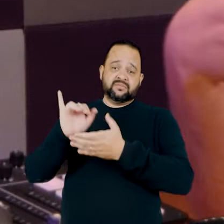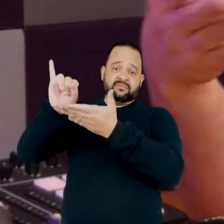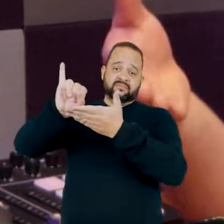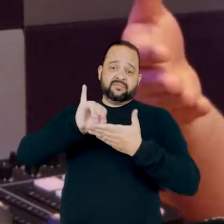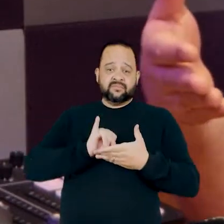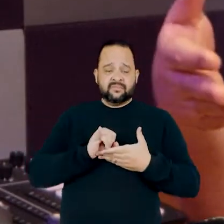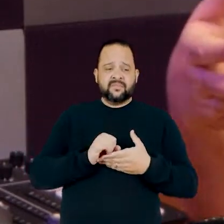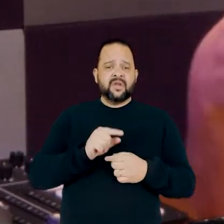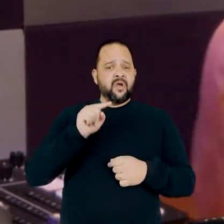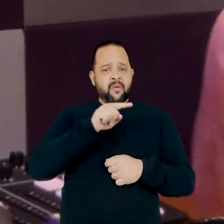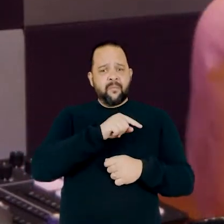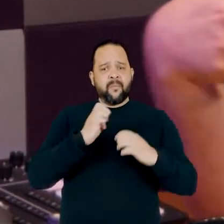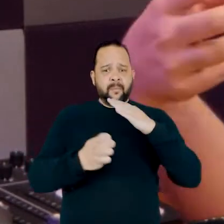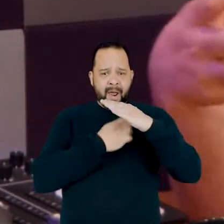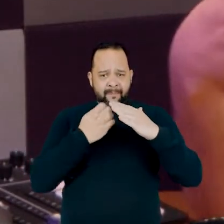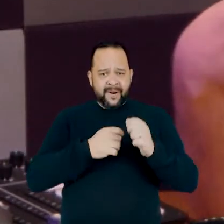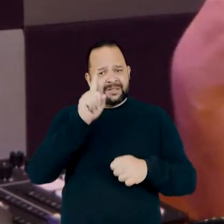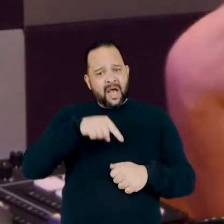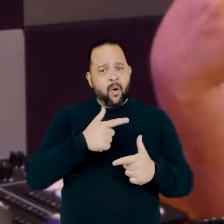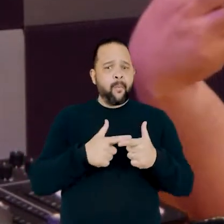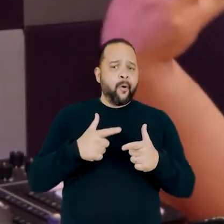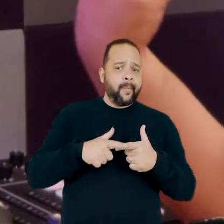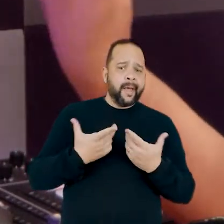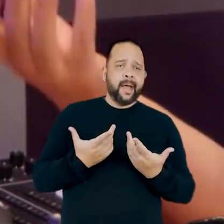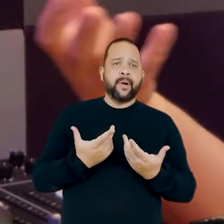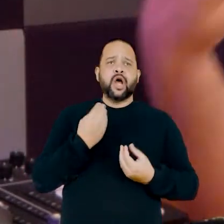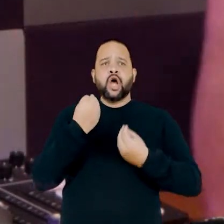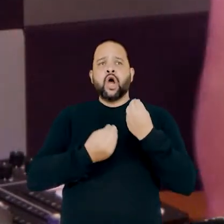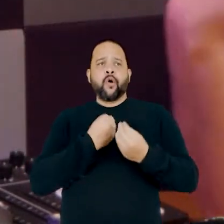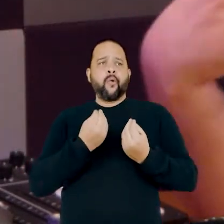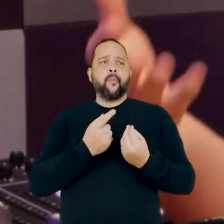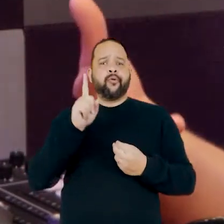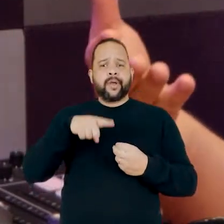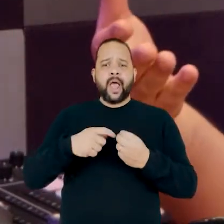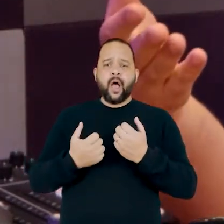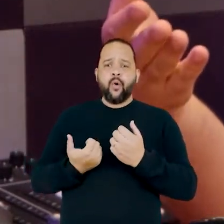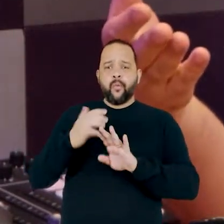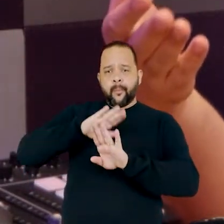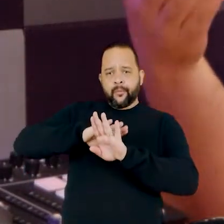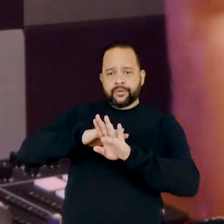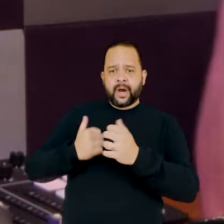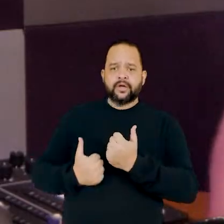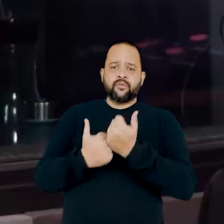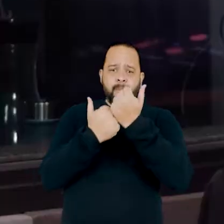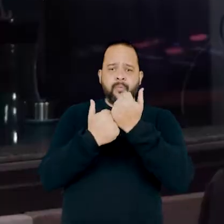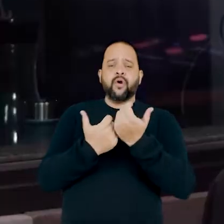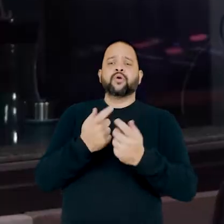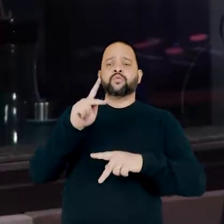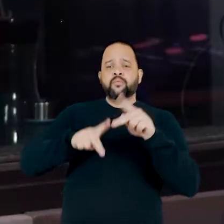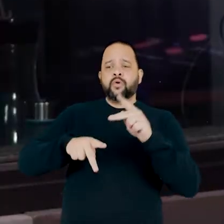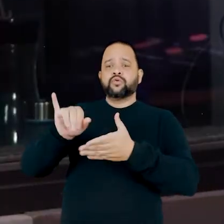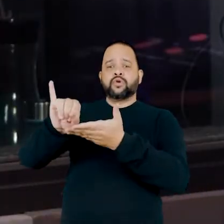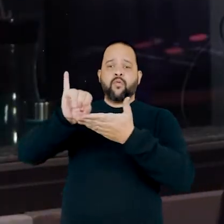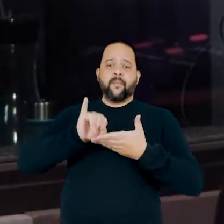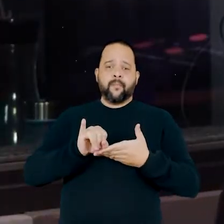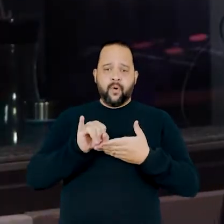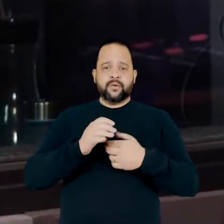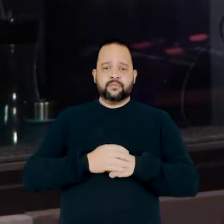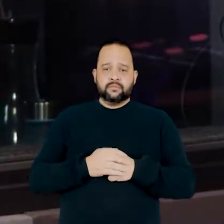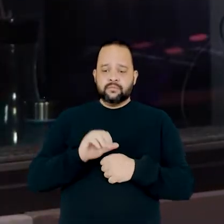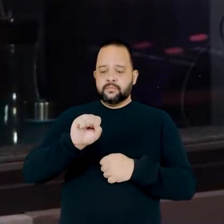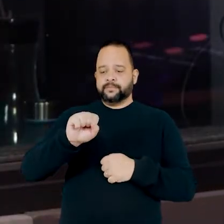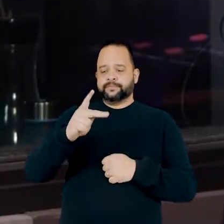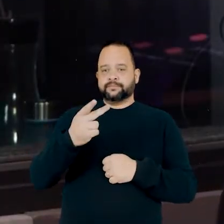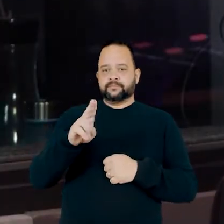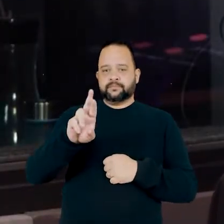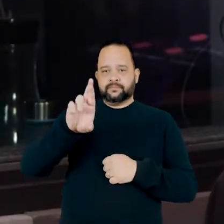Faz sentido? Como que é o suporte, por exemplo, a um produto que eu mesmo importo de vocês? A gente sempre recomenda estar